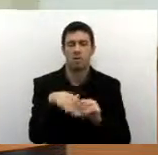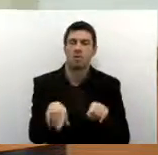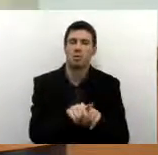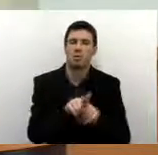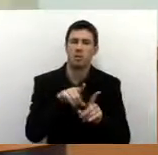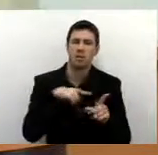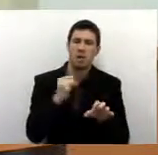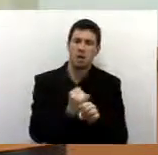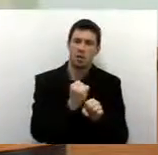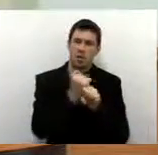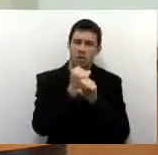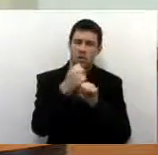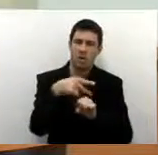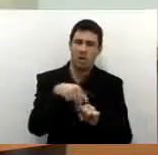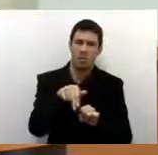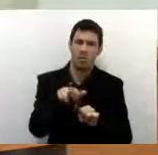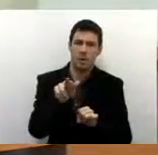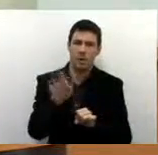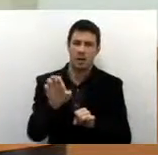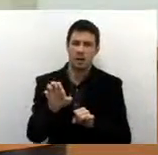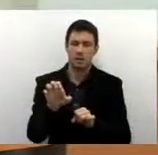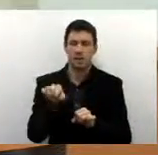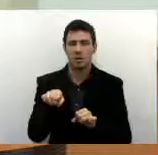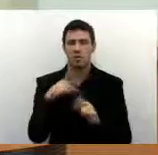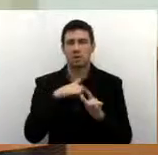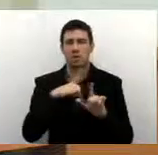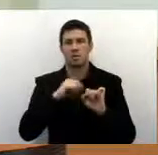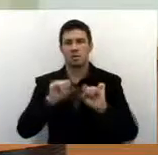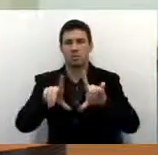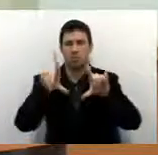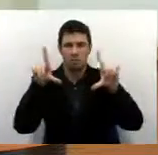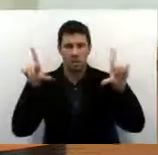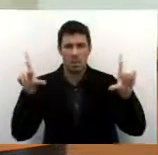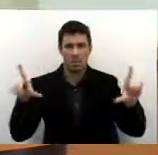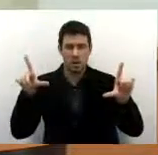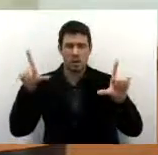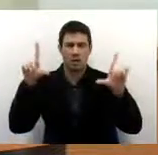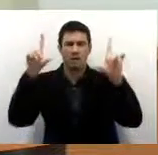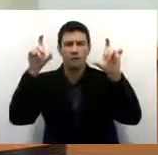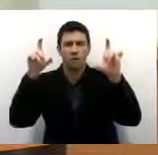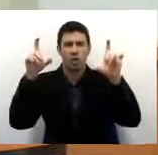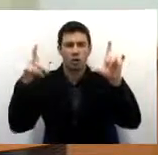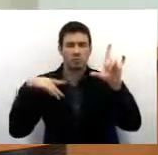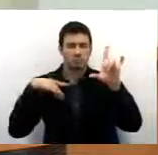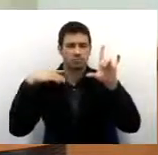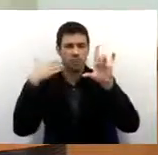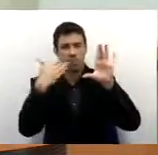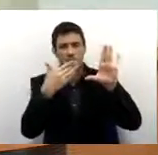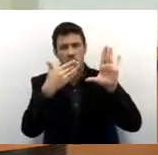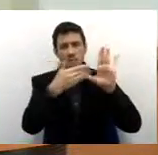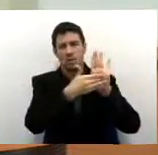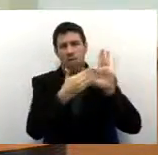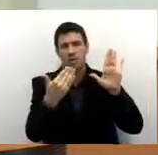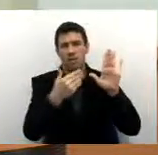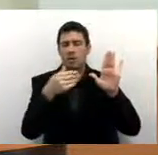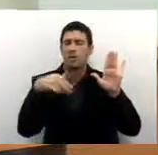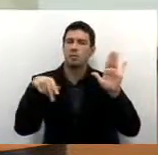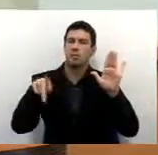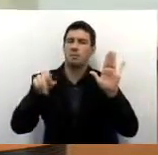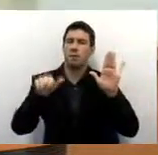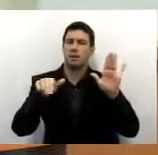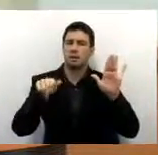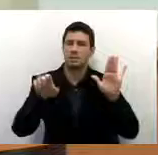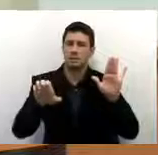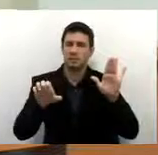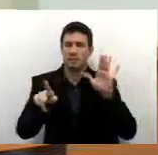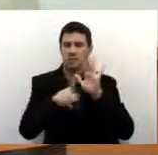do parque. E lá tem uma placa, ontem eu pedi para o Bruno, ontem à noite, fotografe a placa, está lá, Parque Obras do Parque